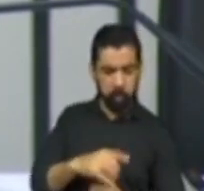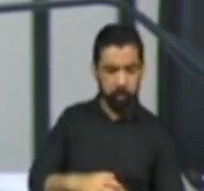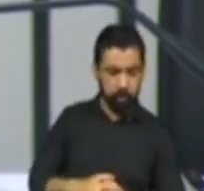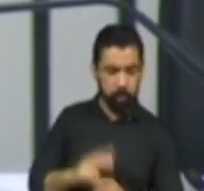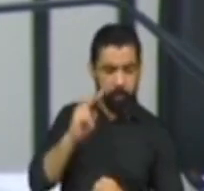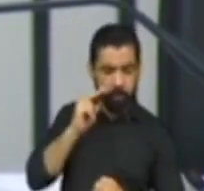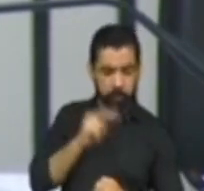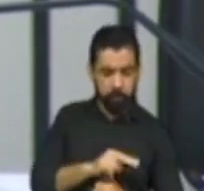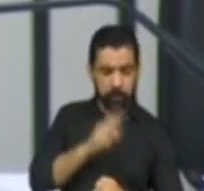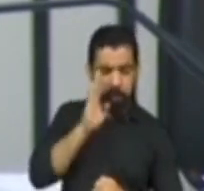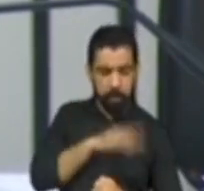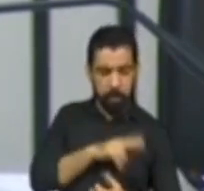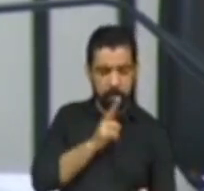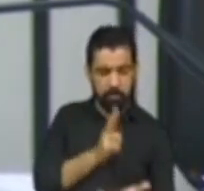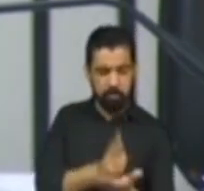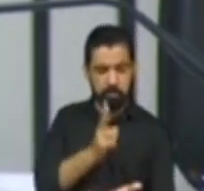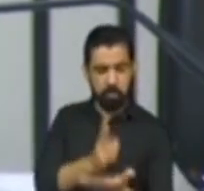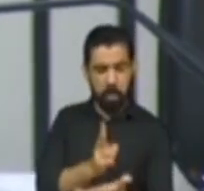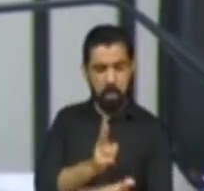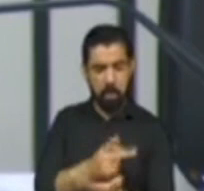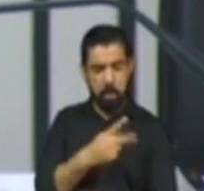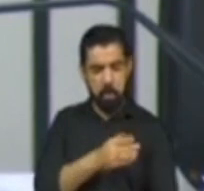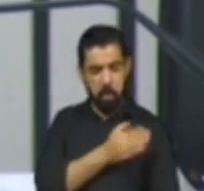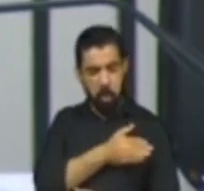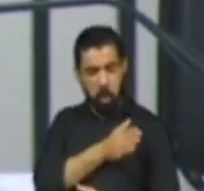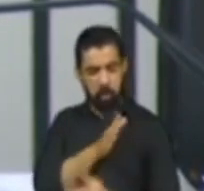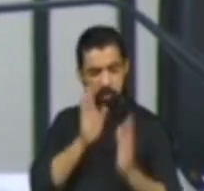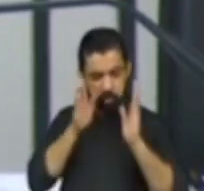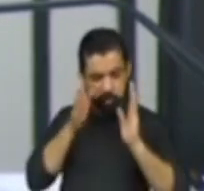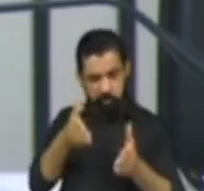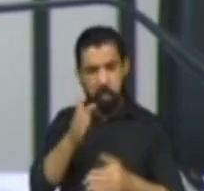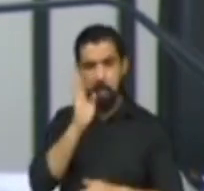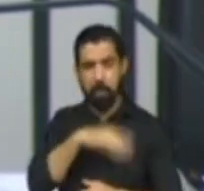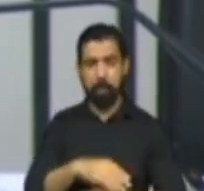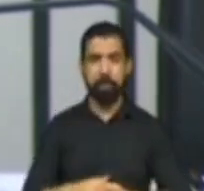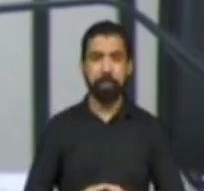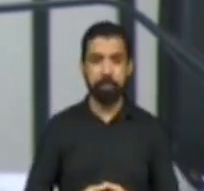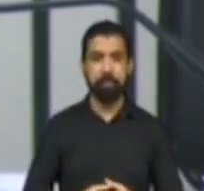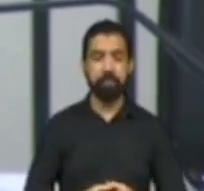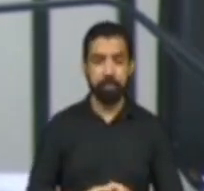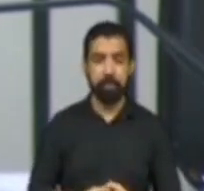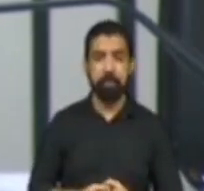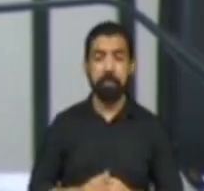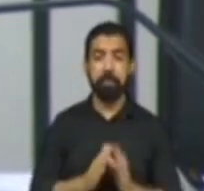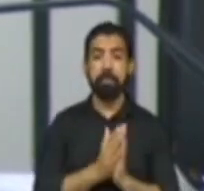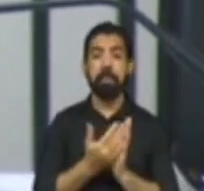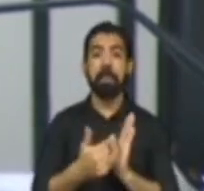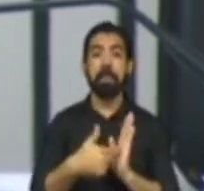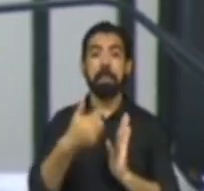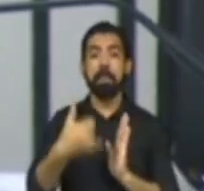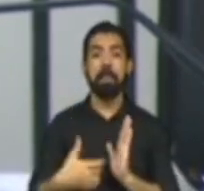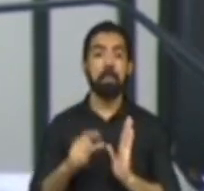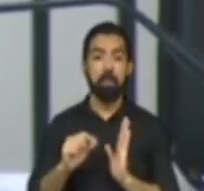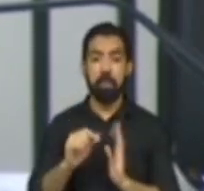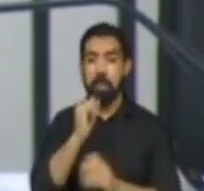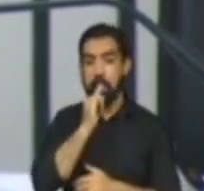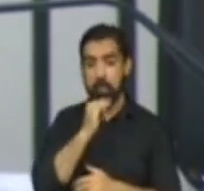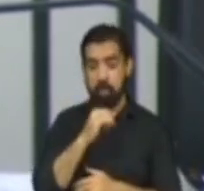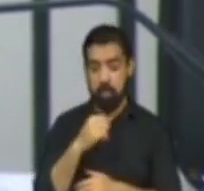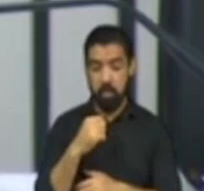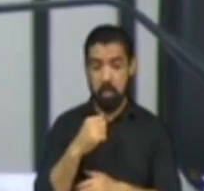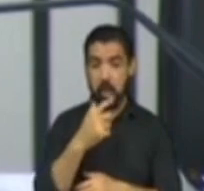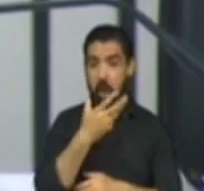continuamente mal todo o desígnio do seu coração. A palavra do Senhor nos fala da corrupção do gênero humano.